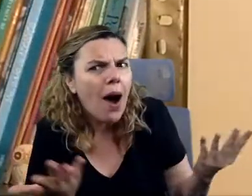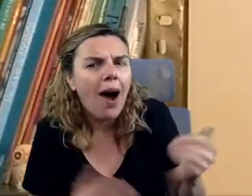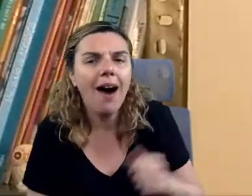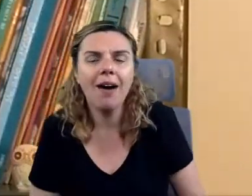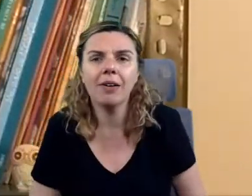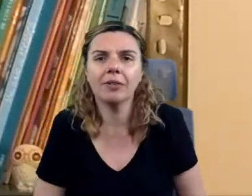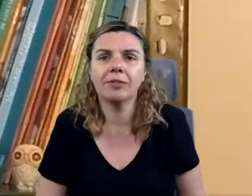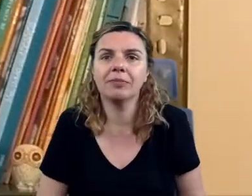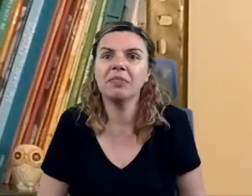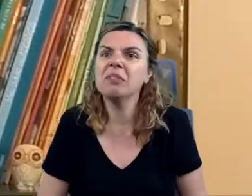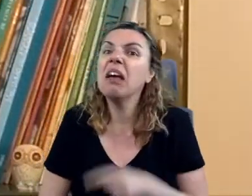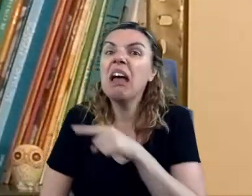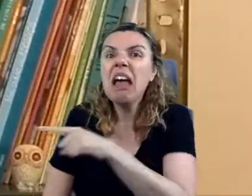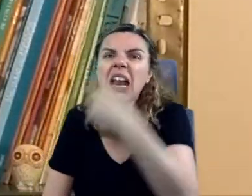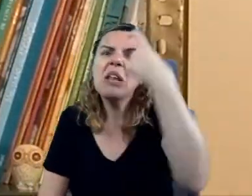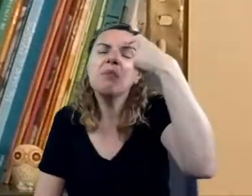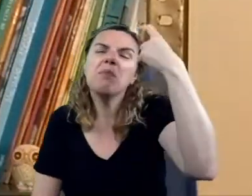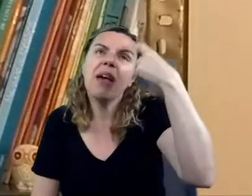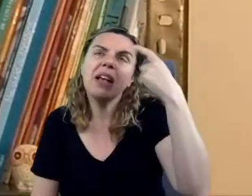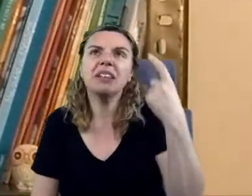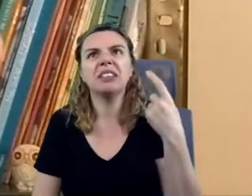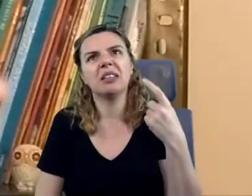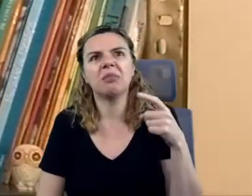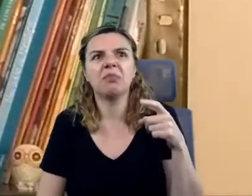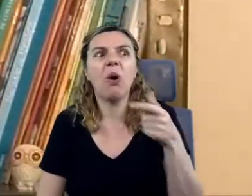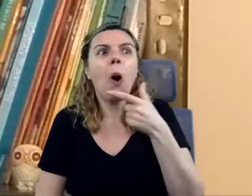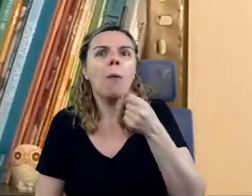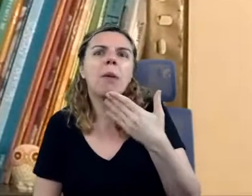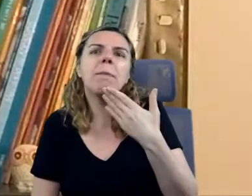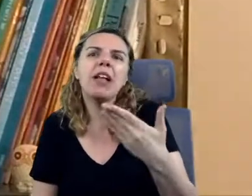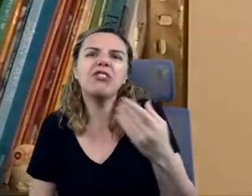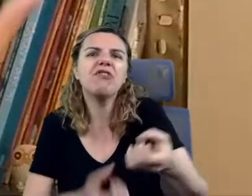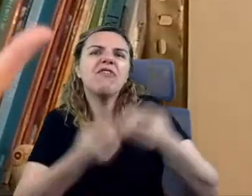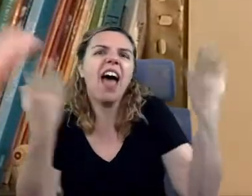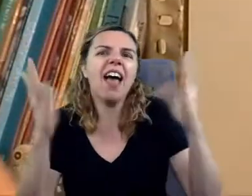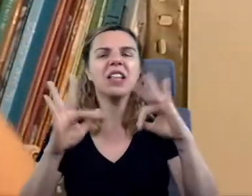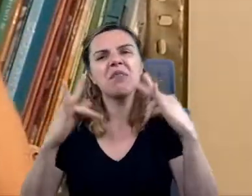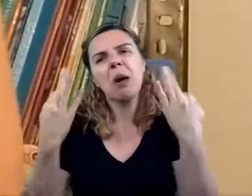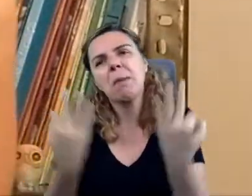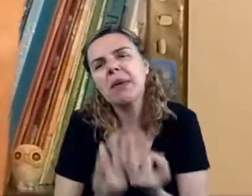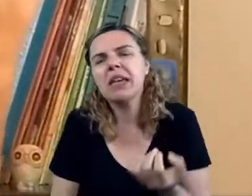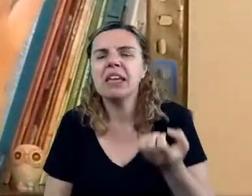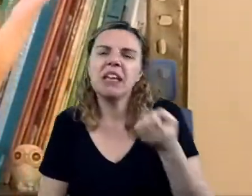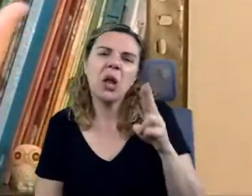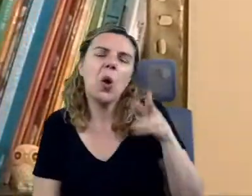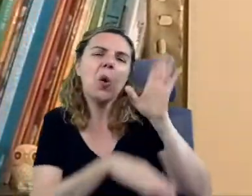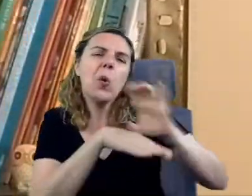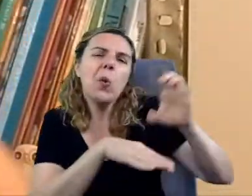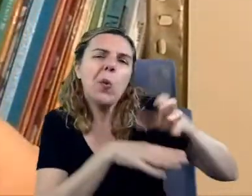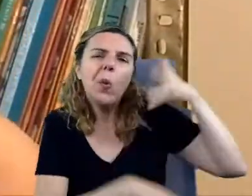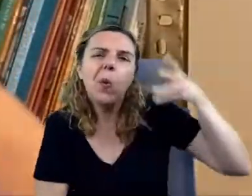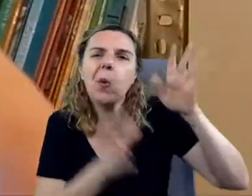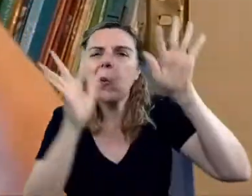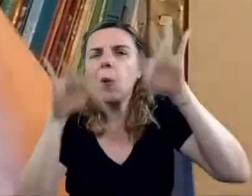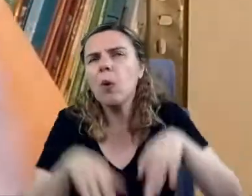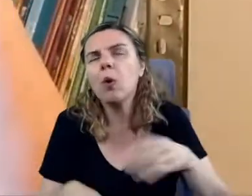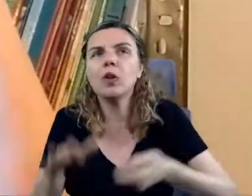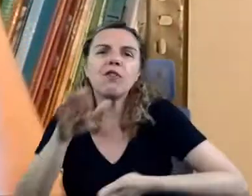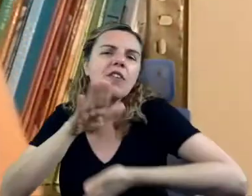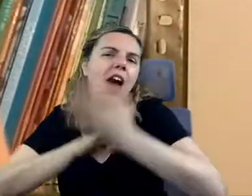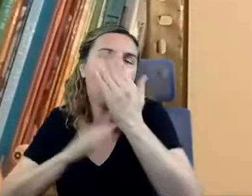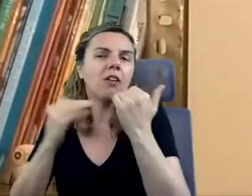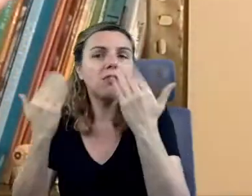perguntou. Esperava ouvir o relato de uma festa familiar, um final de curso com muitos discursos, uma